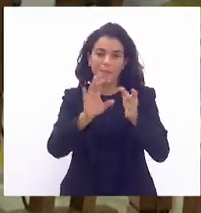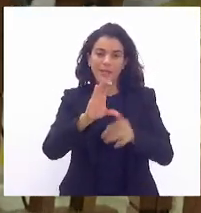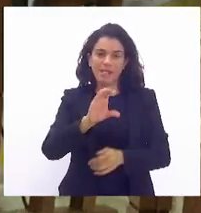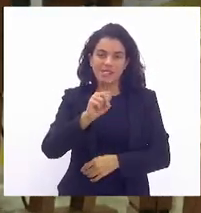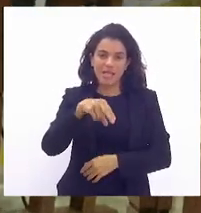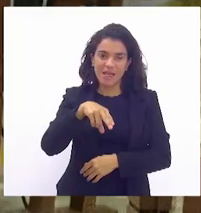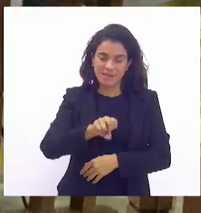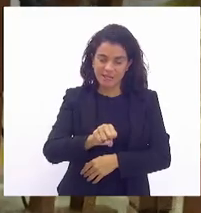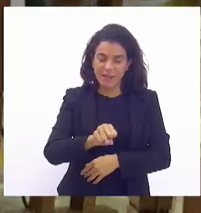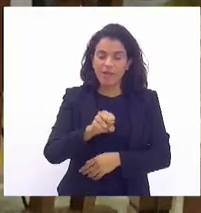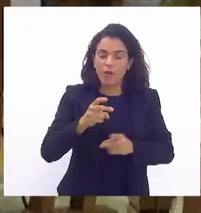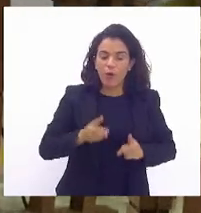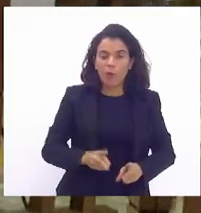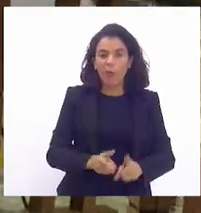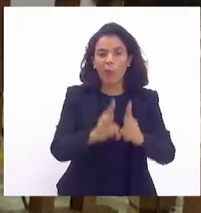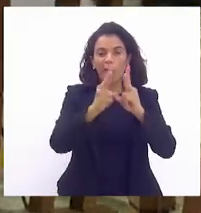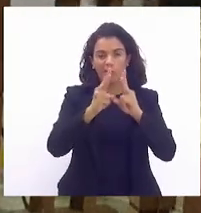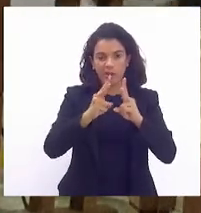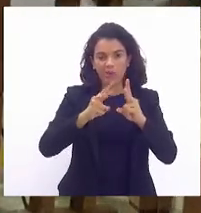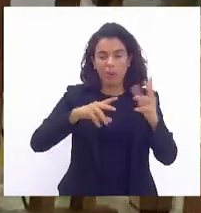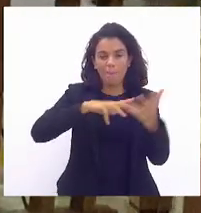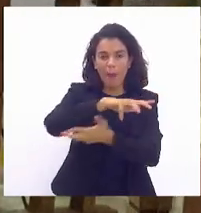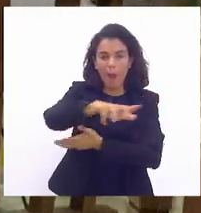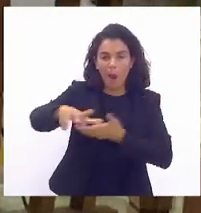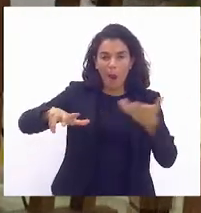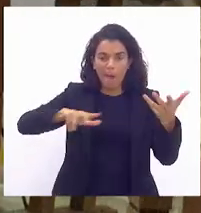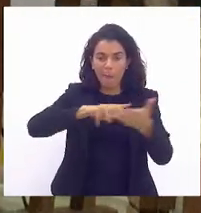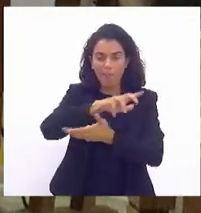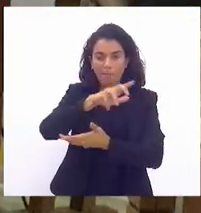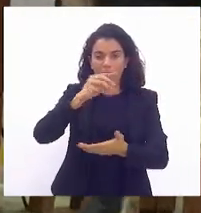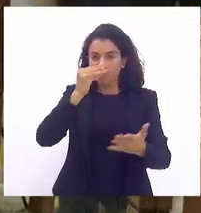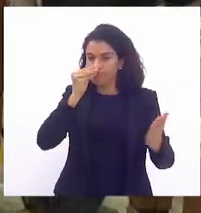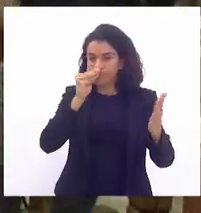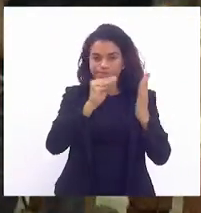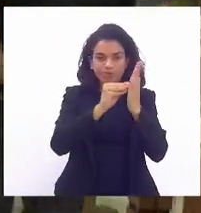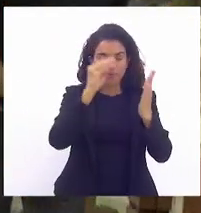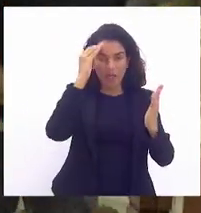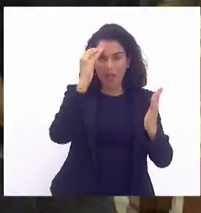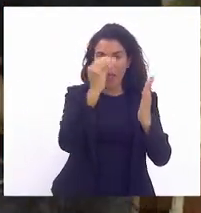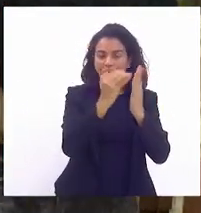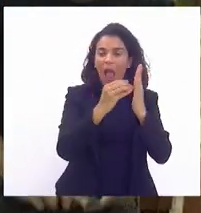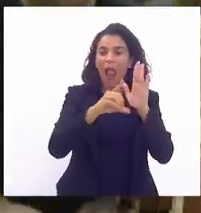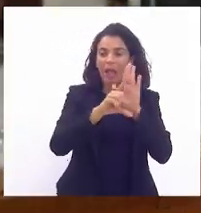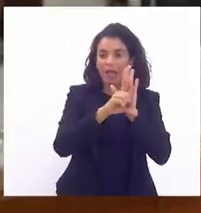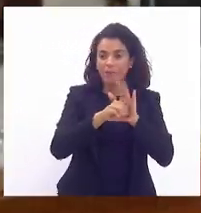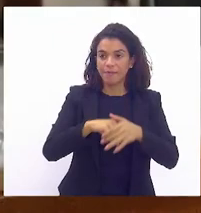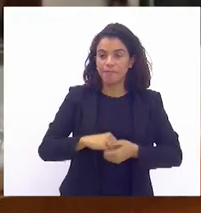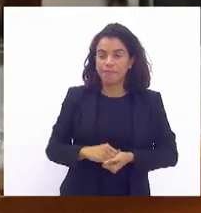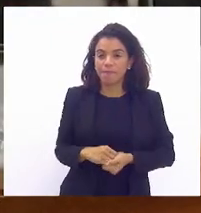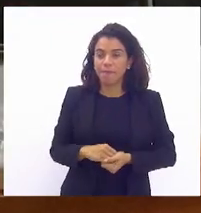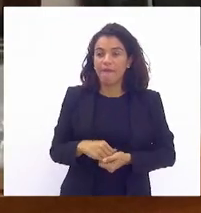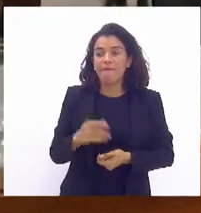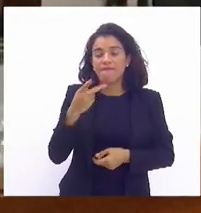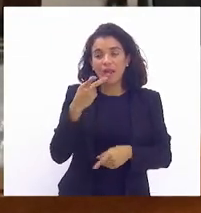fazer esse desmando, descumprindo a lei. E falando também